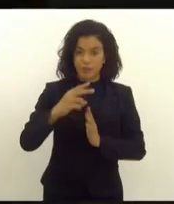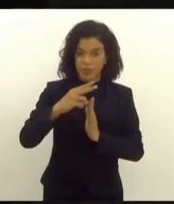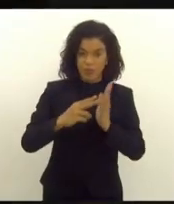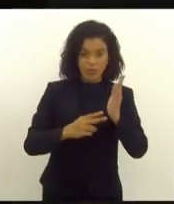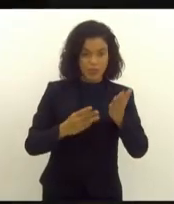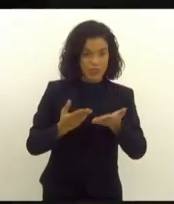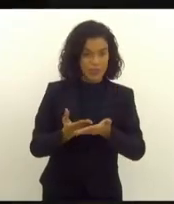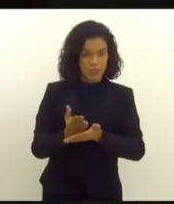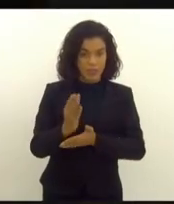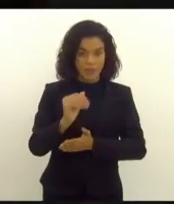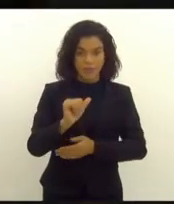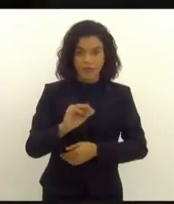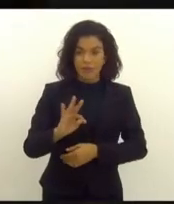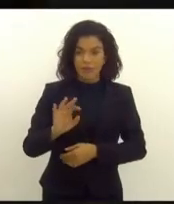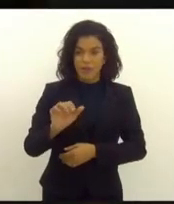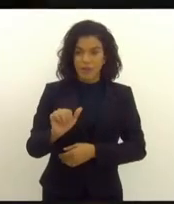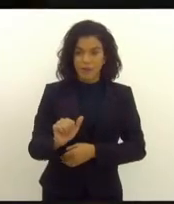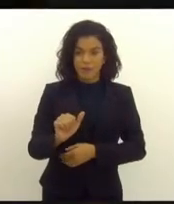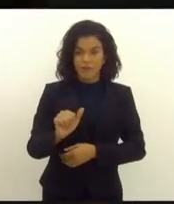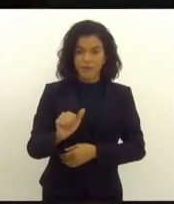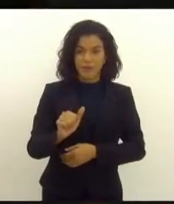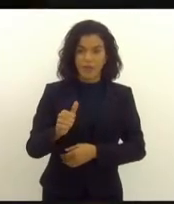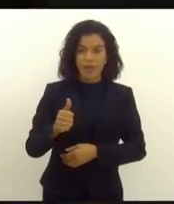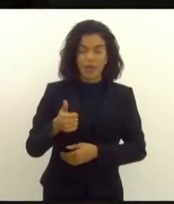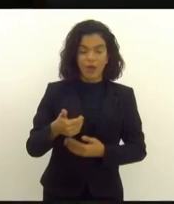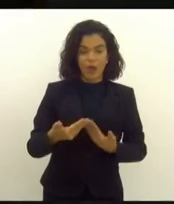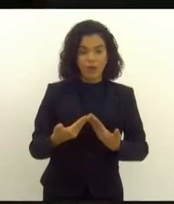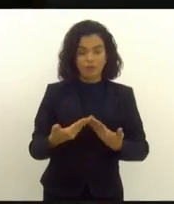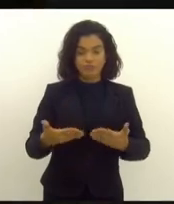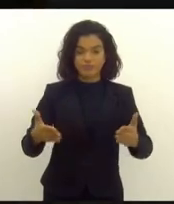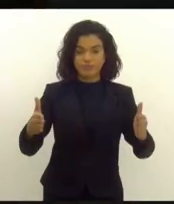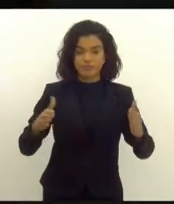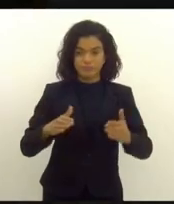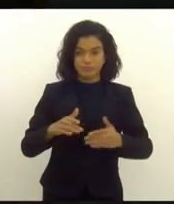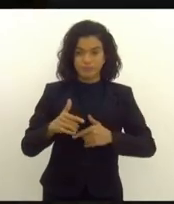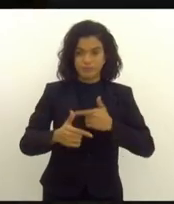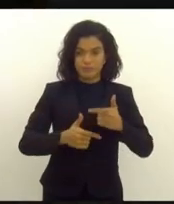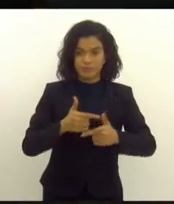lida e aprovada a ata passa-se a expediente inicial